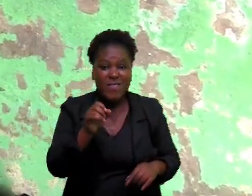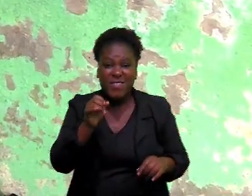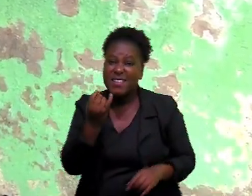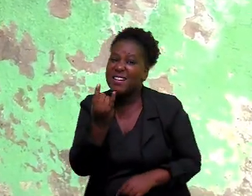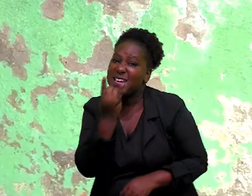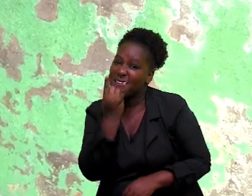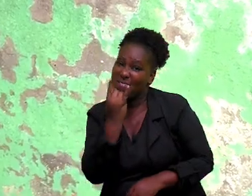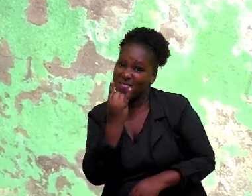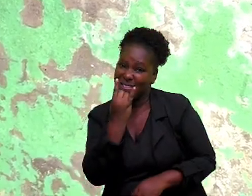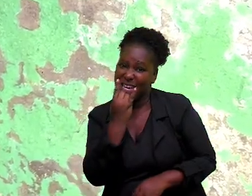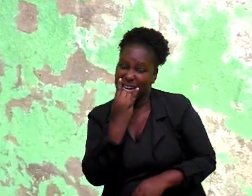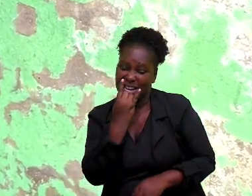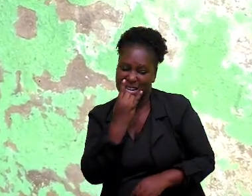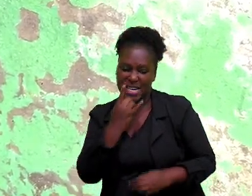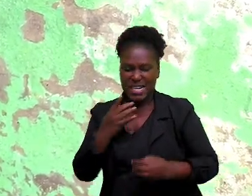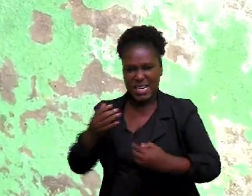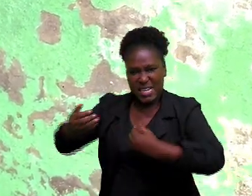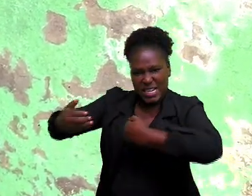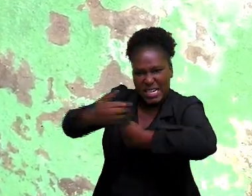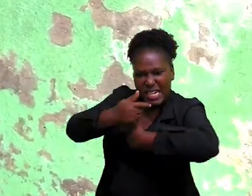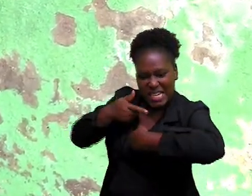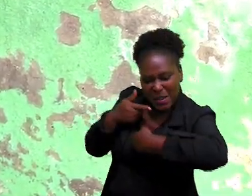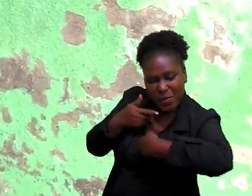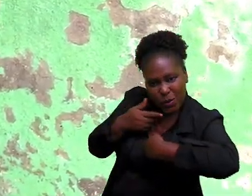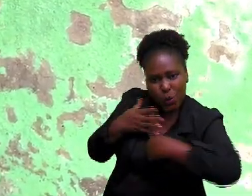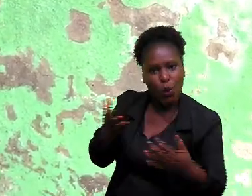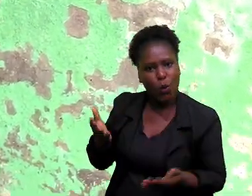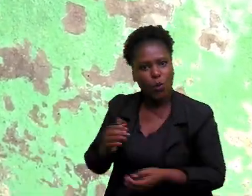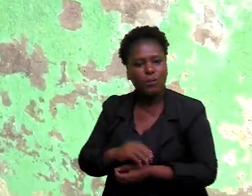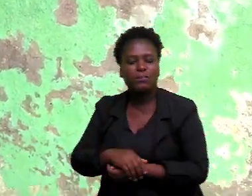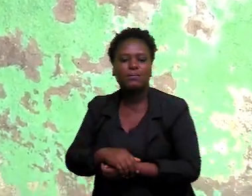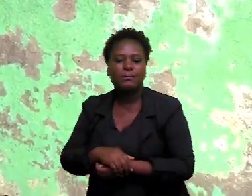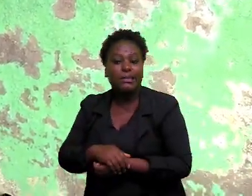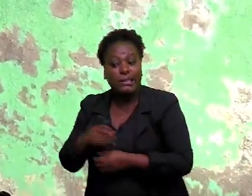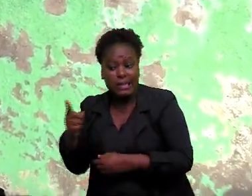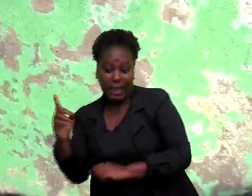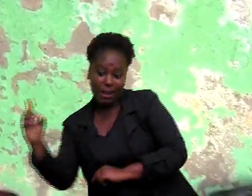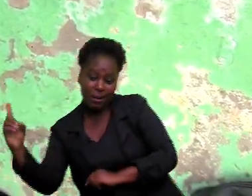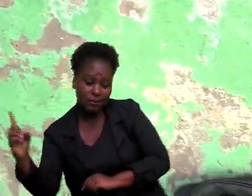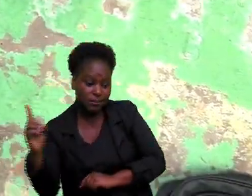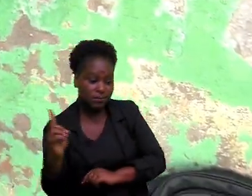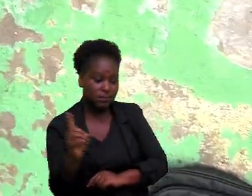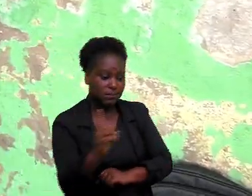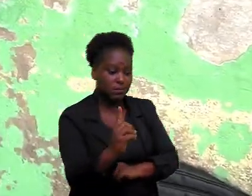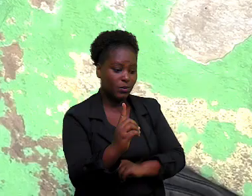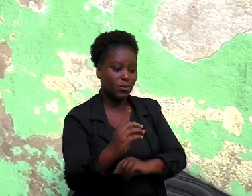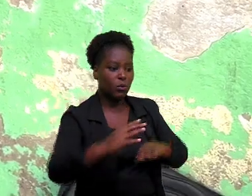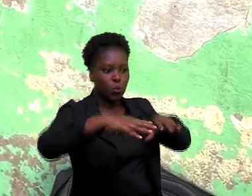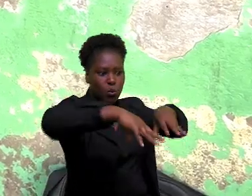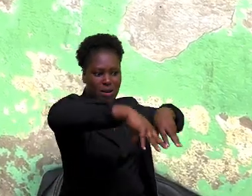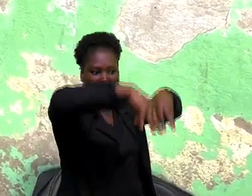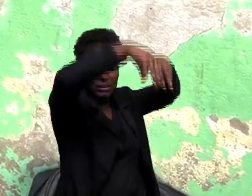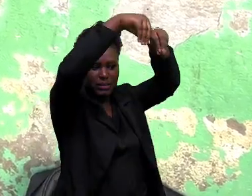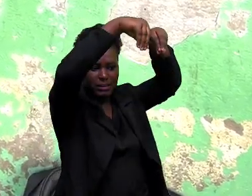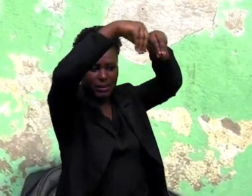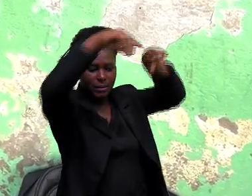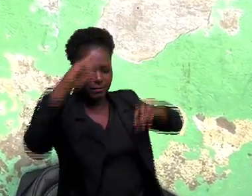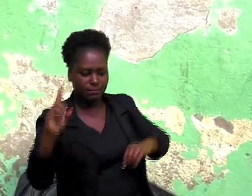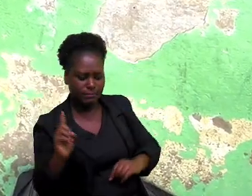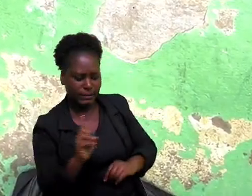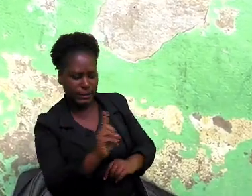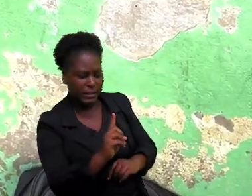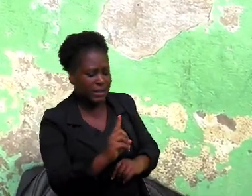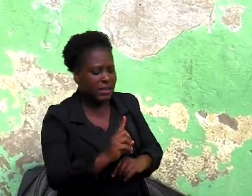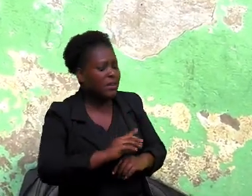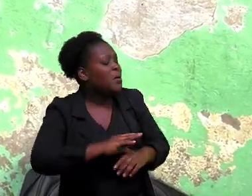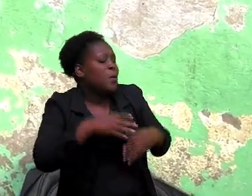do seu pai. No castelo, ela conhece objetos mágicos e descobre que a fera